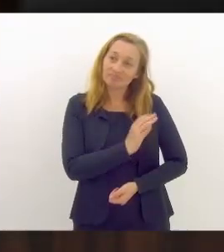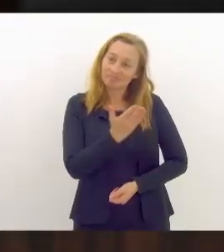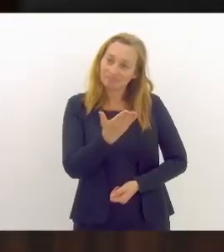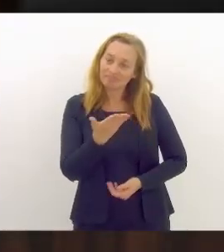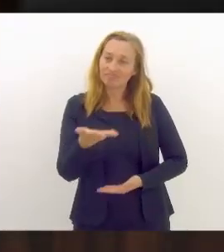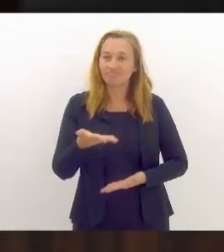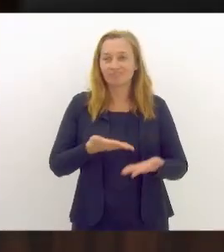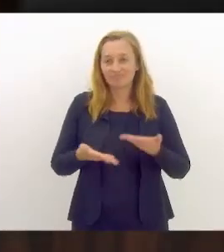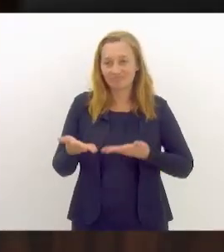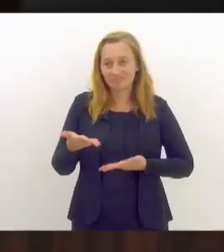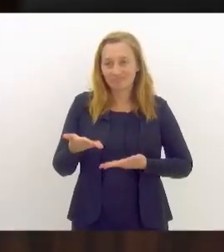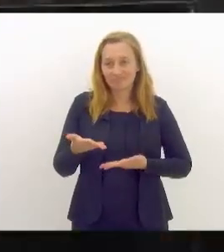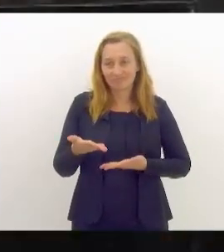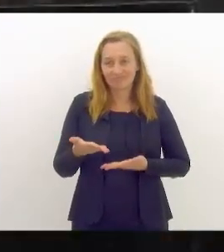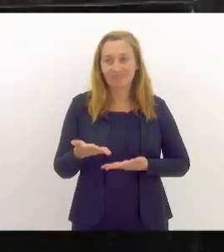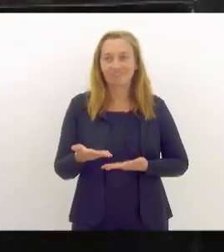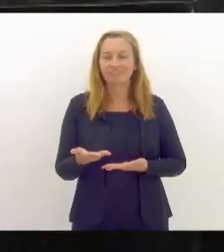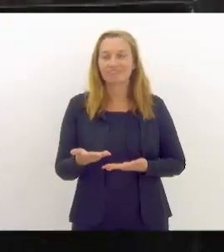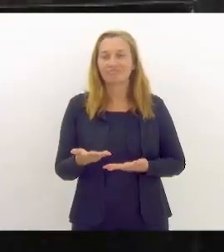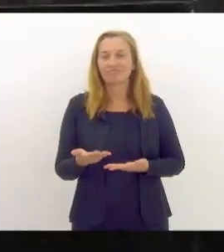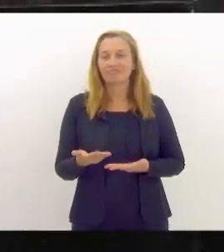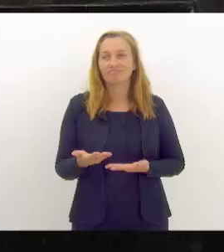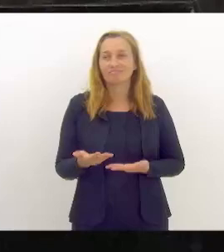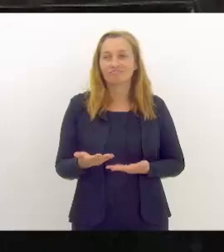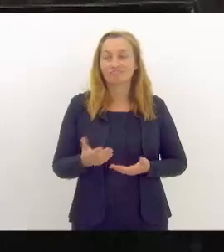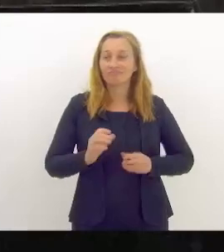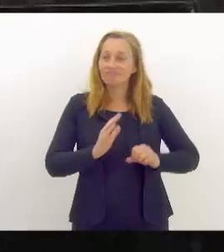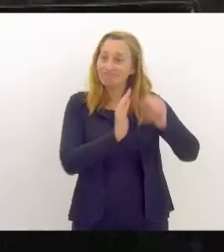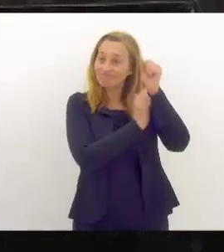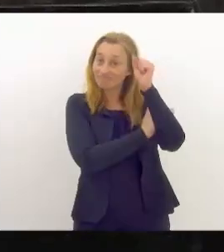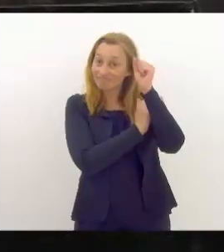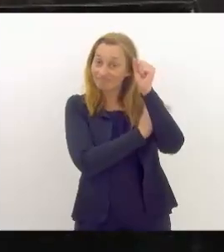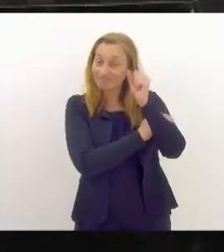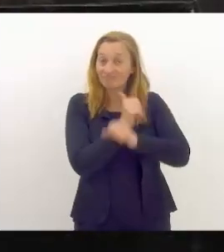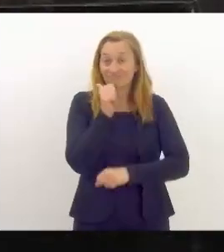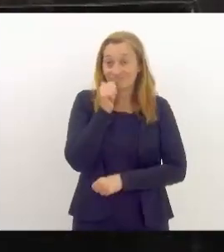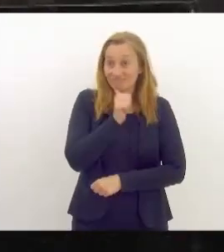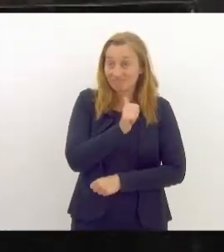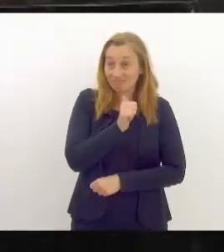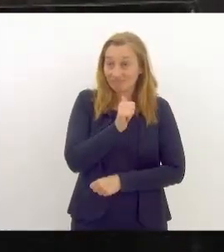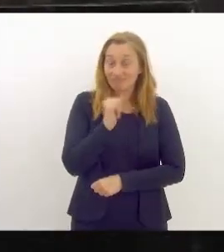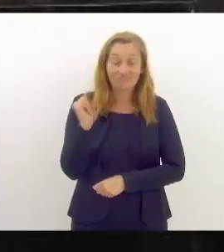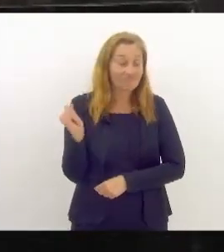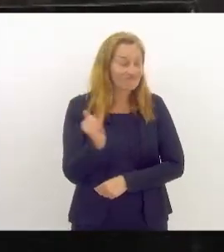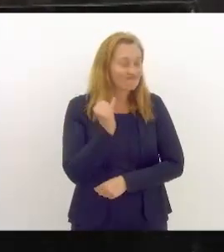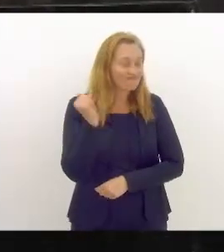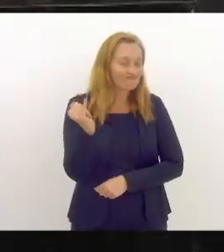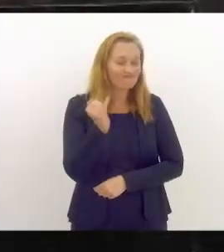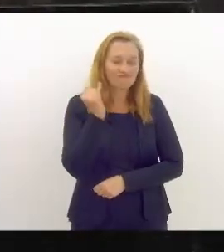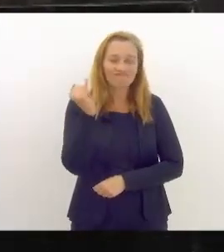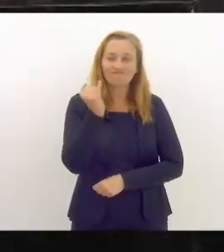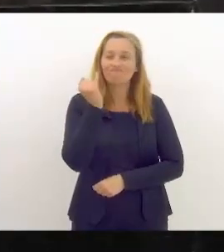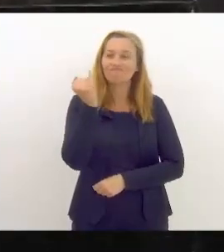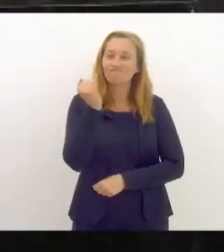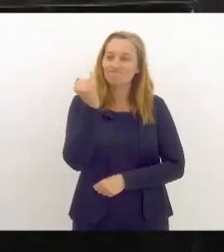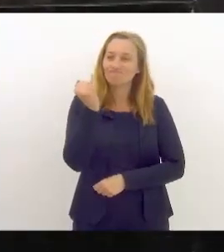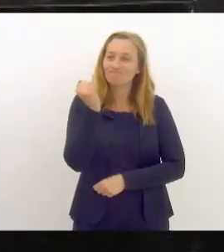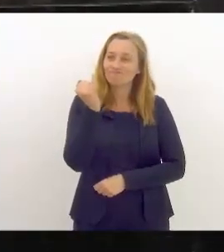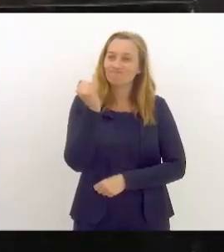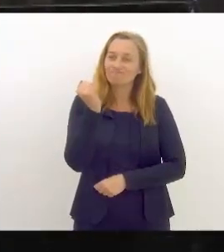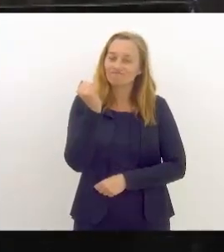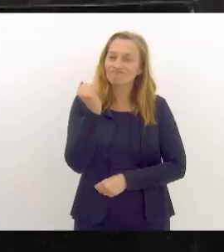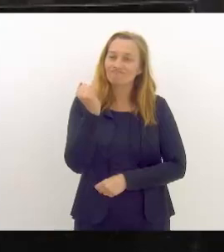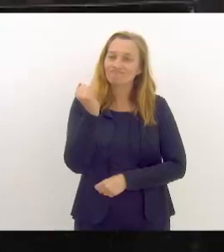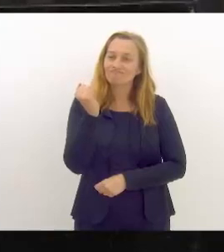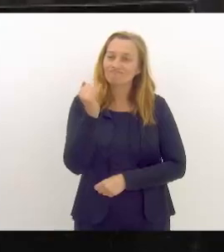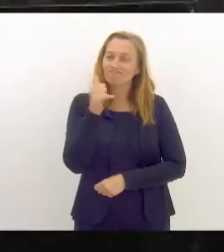compartilha muito sobre o empoderamento feminino a importância de fomentar